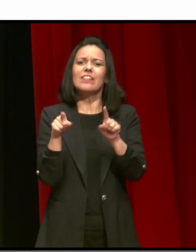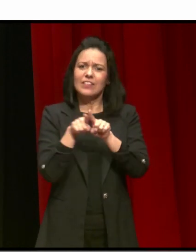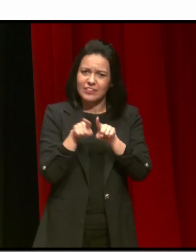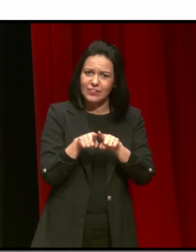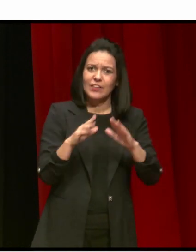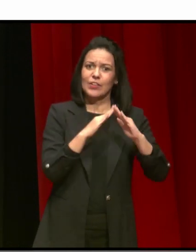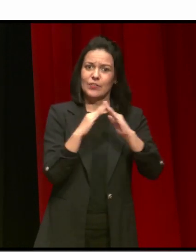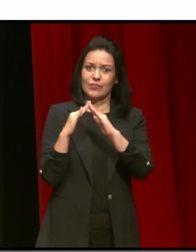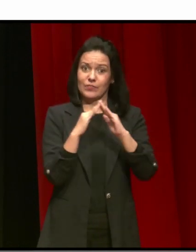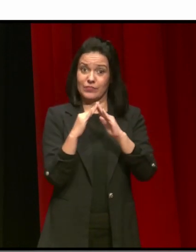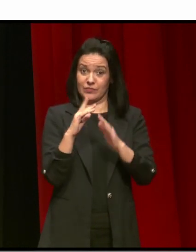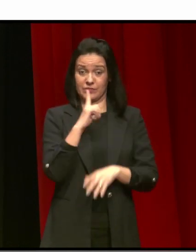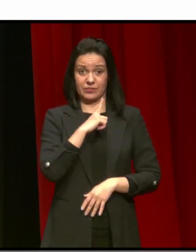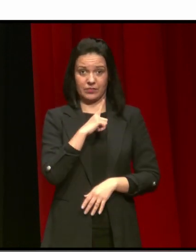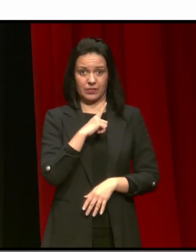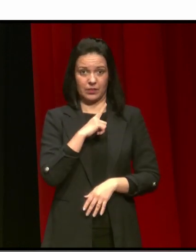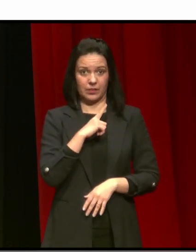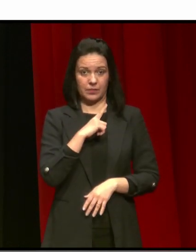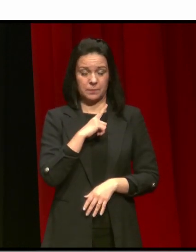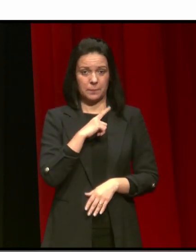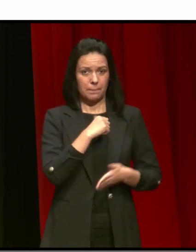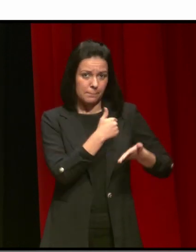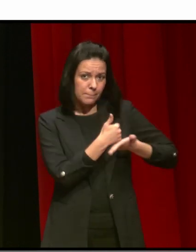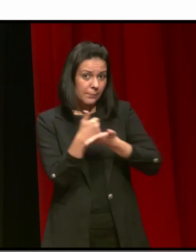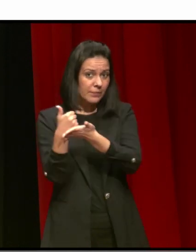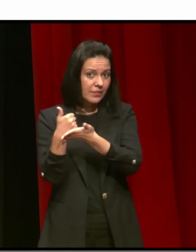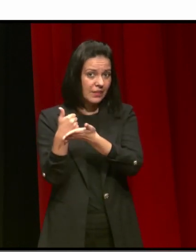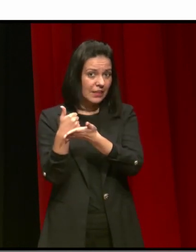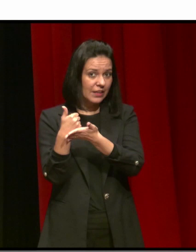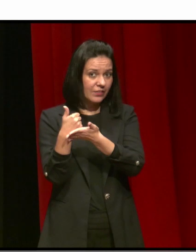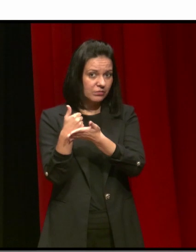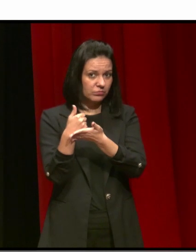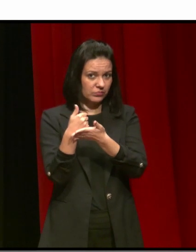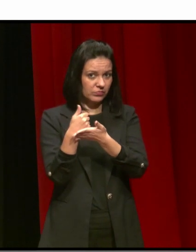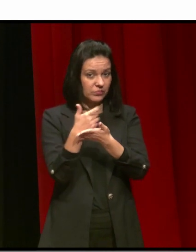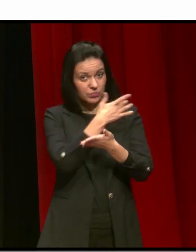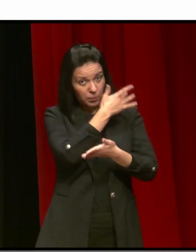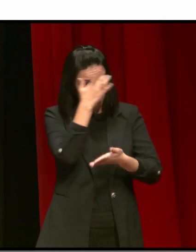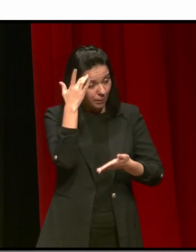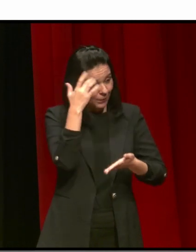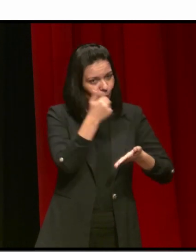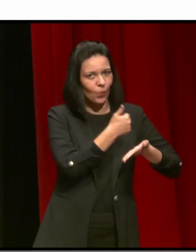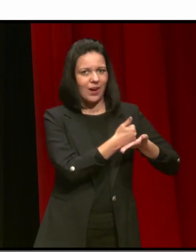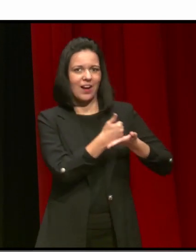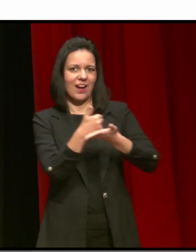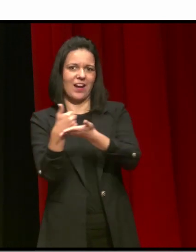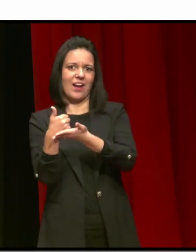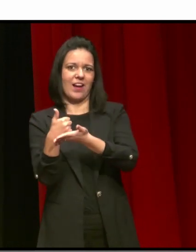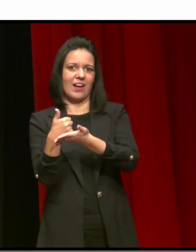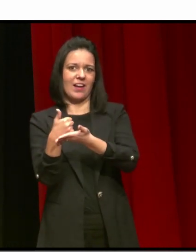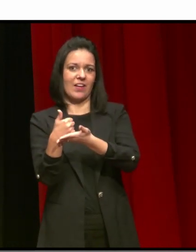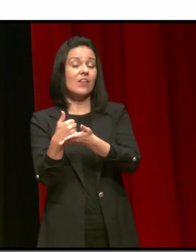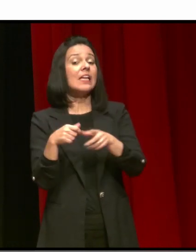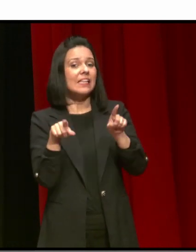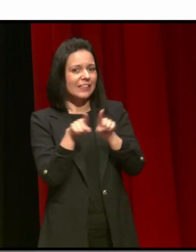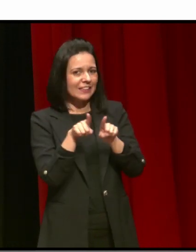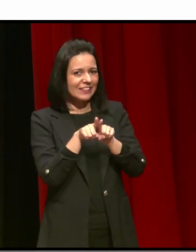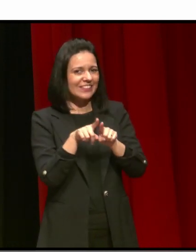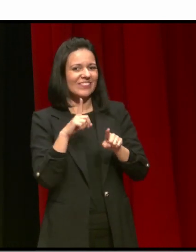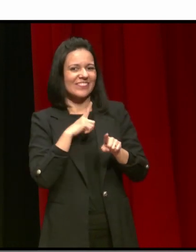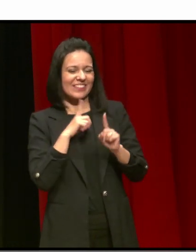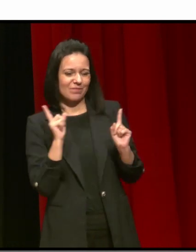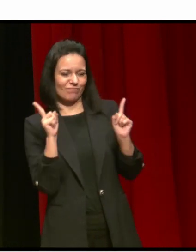no Evangelho, que Jesus mesmo, ele procurou os deficientes. Jesus foi atrás deles.